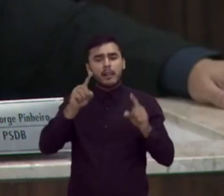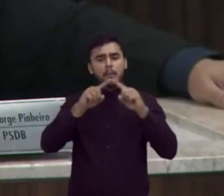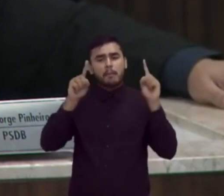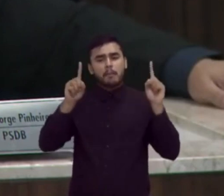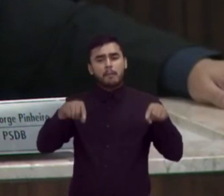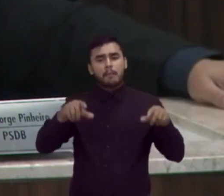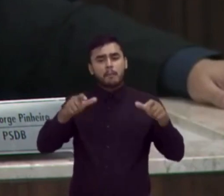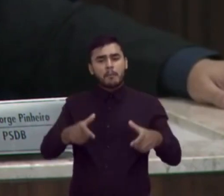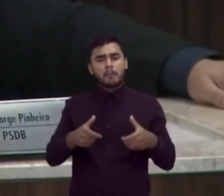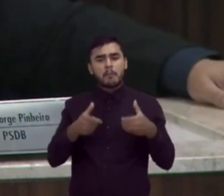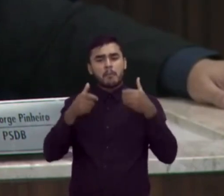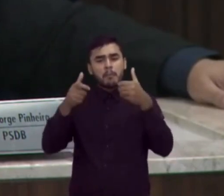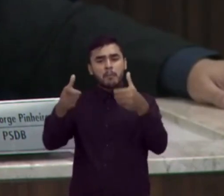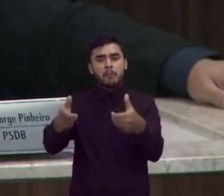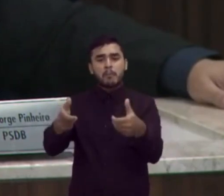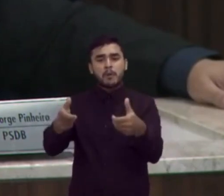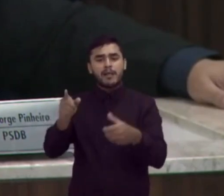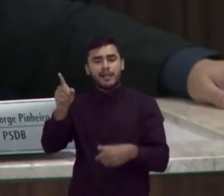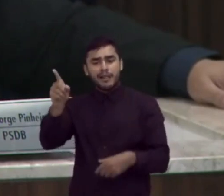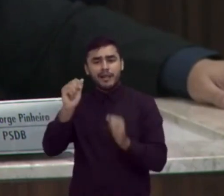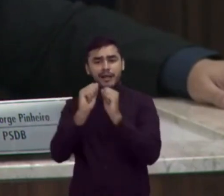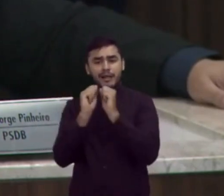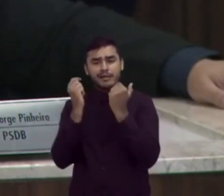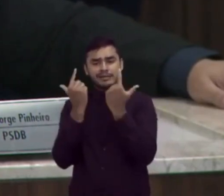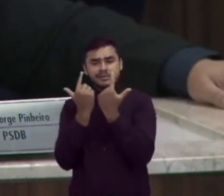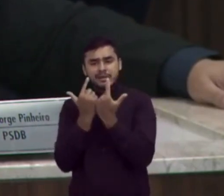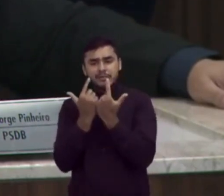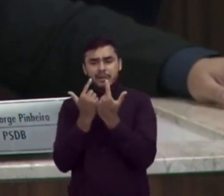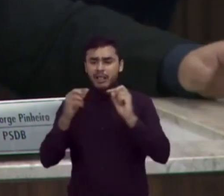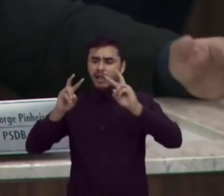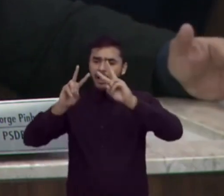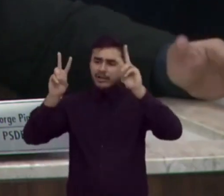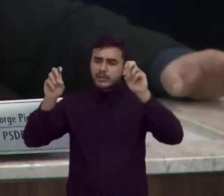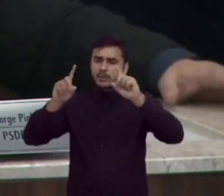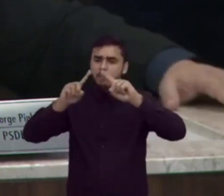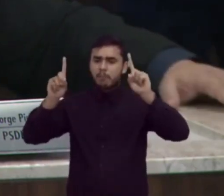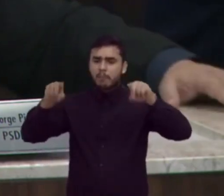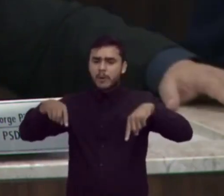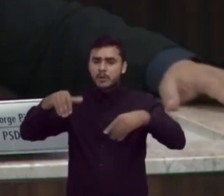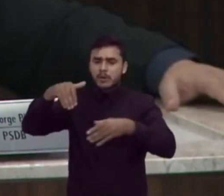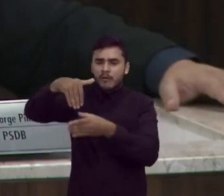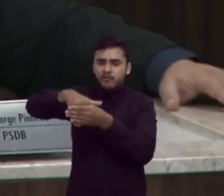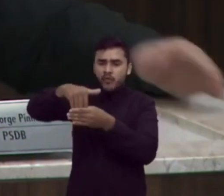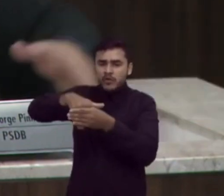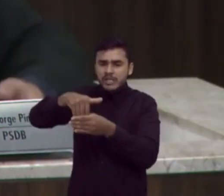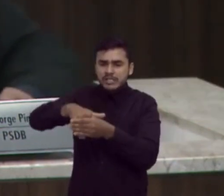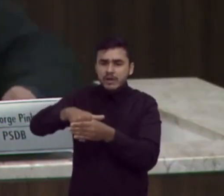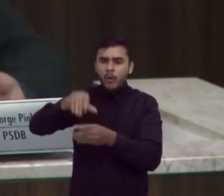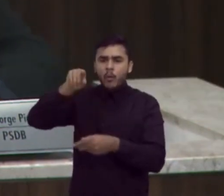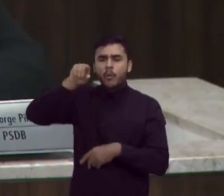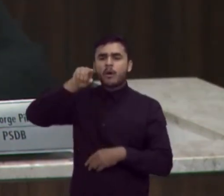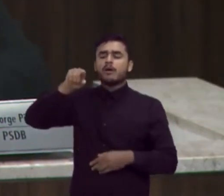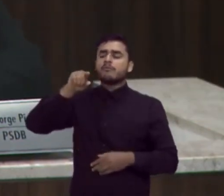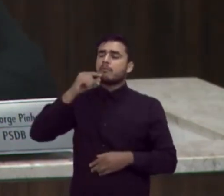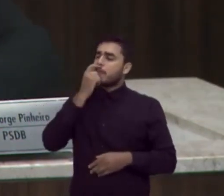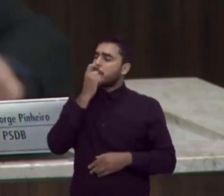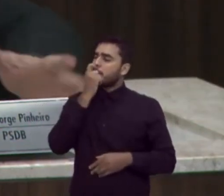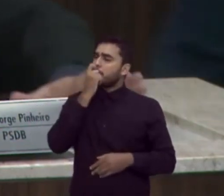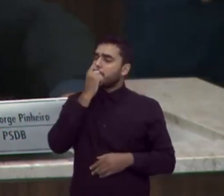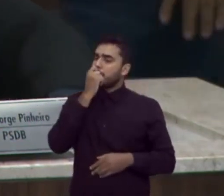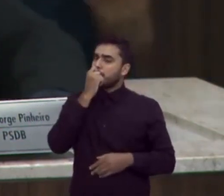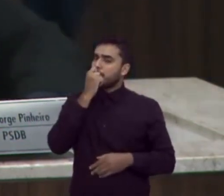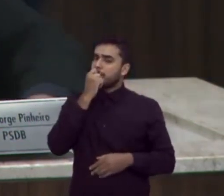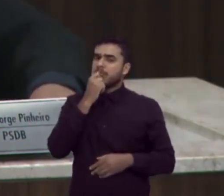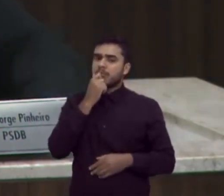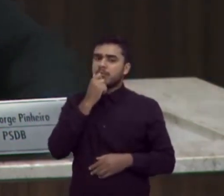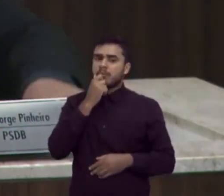governador Camilo Eumano de Freitas. Né? Me impressiona porque eu saio procurando aqui no Povo que